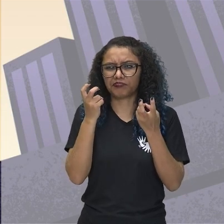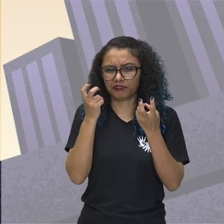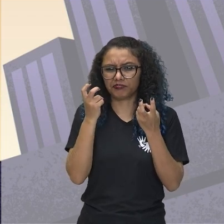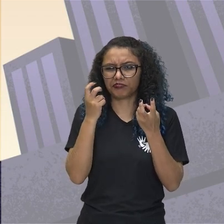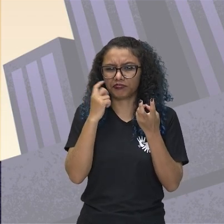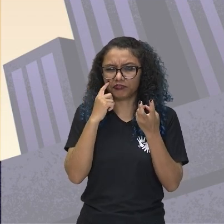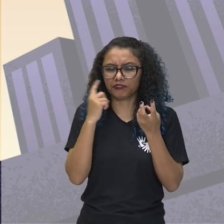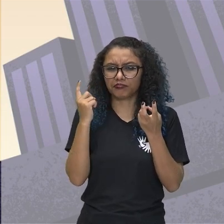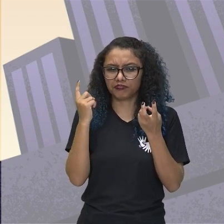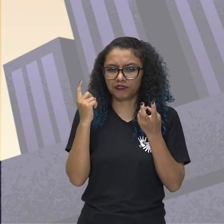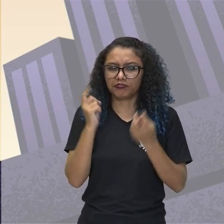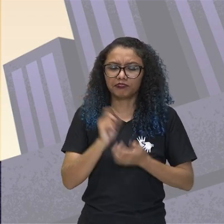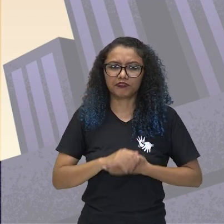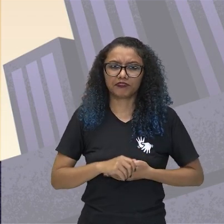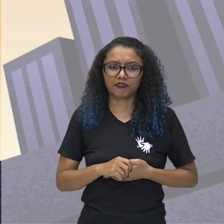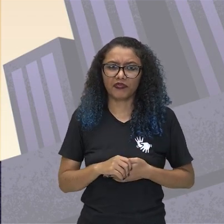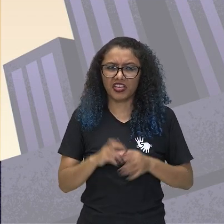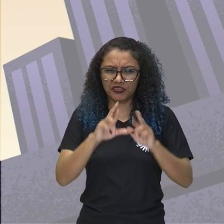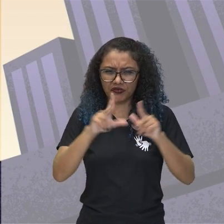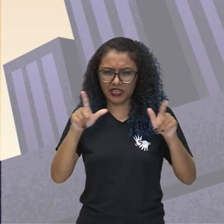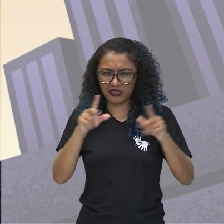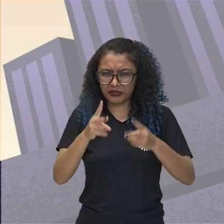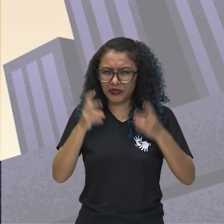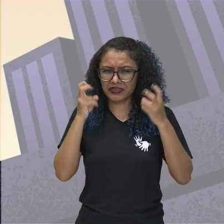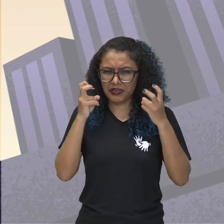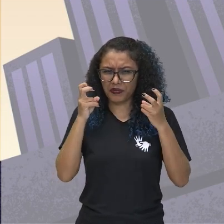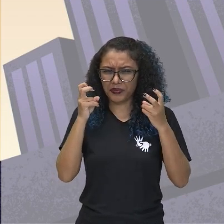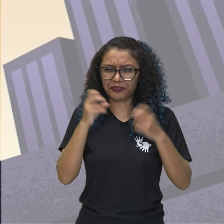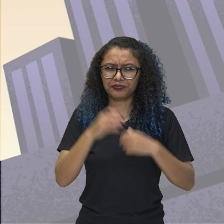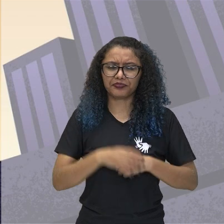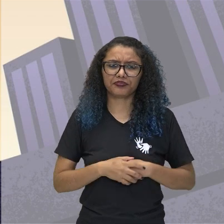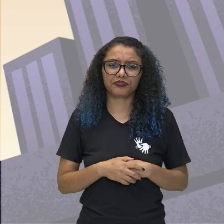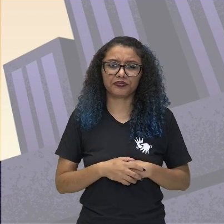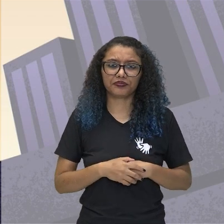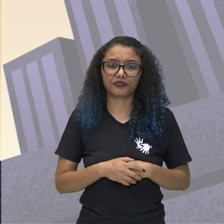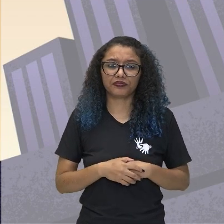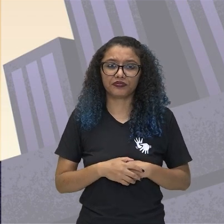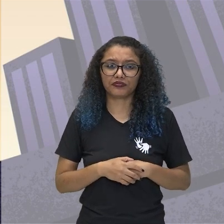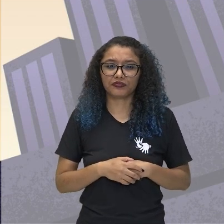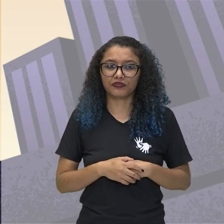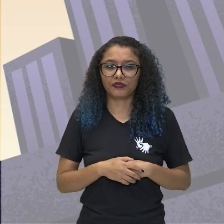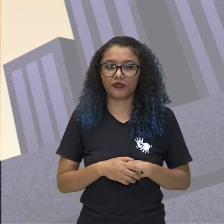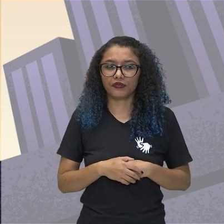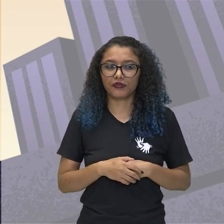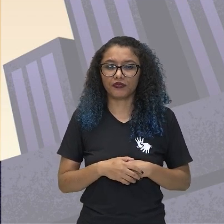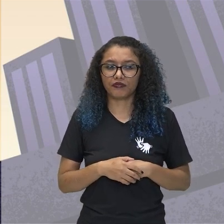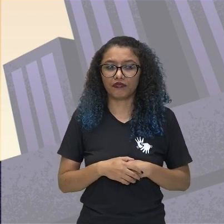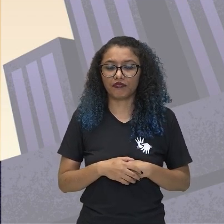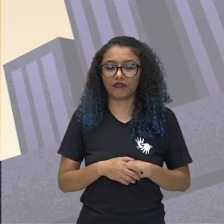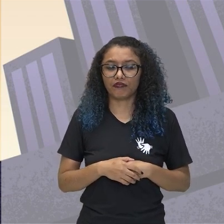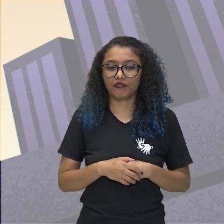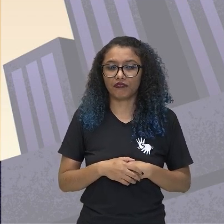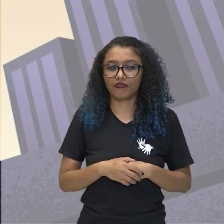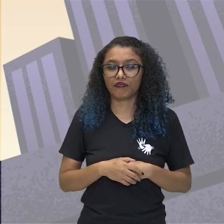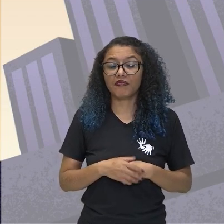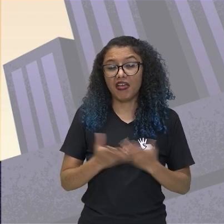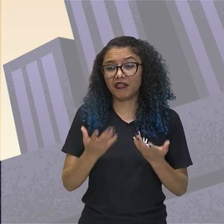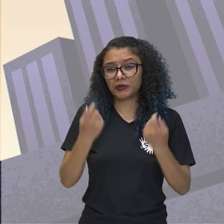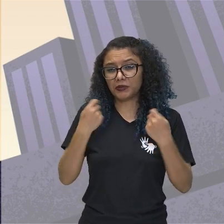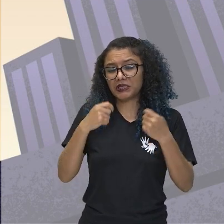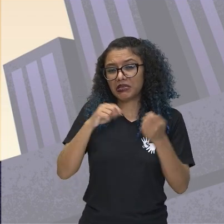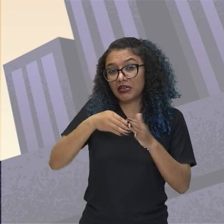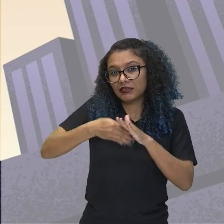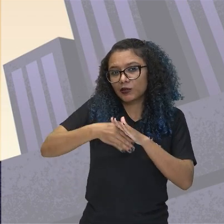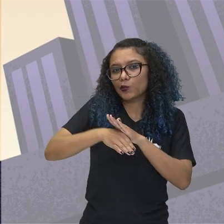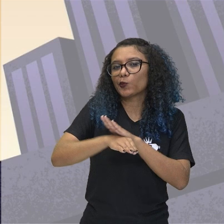aqui essa diferença de sílaba tônica? É muito visível, né? Então a gente precisa se adaptar, se